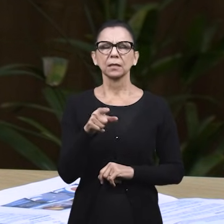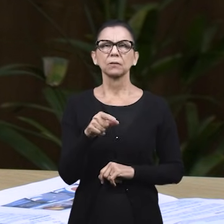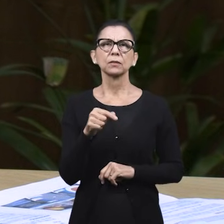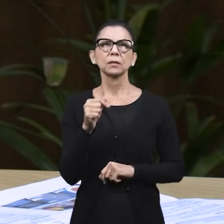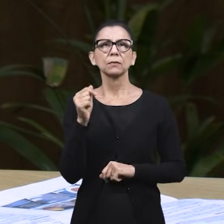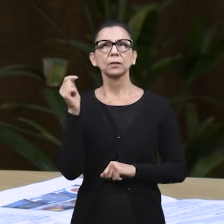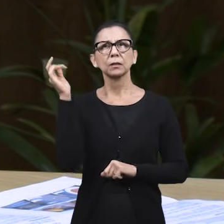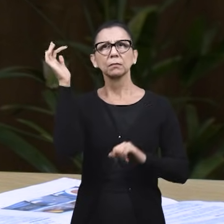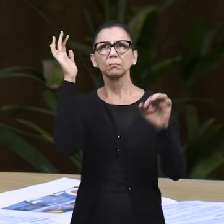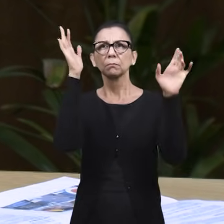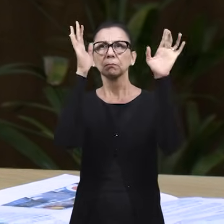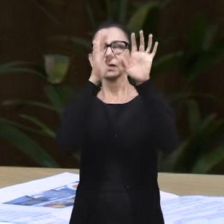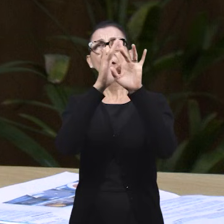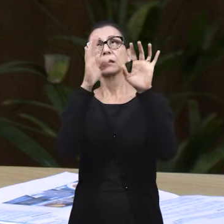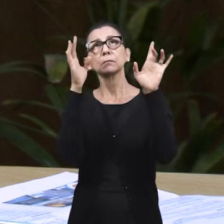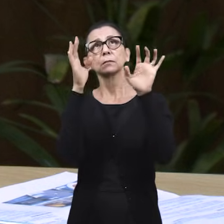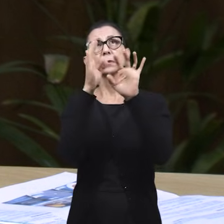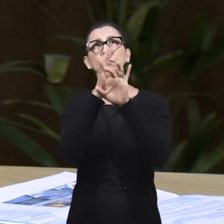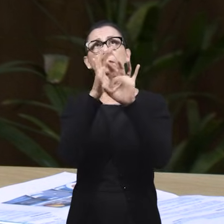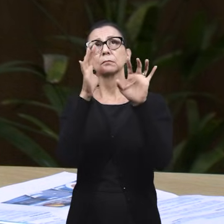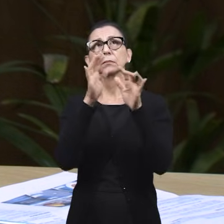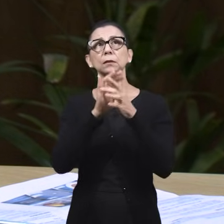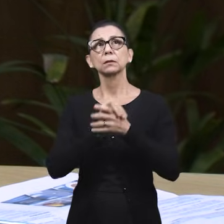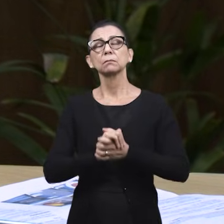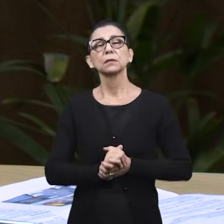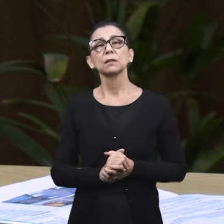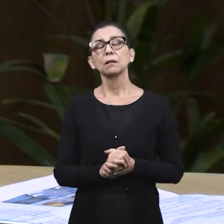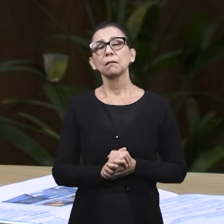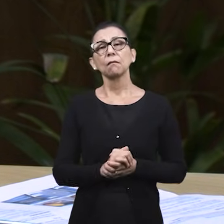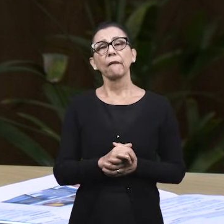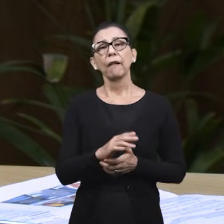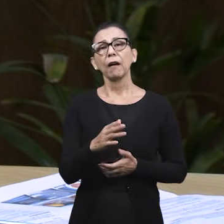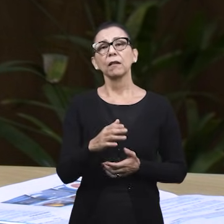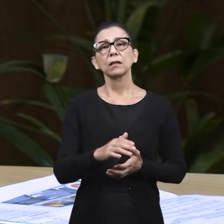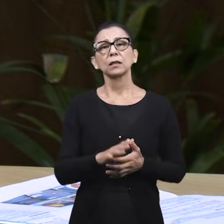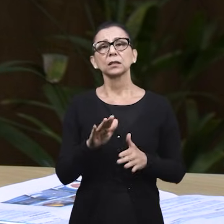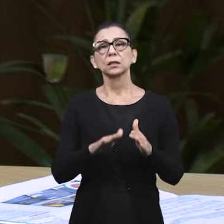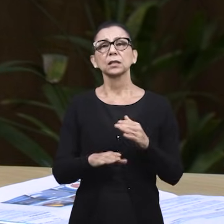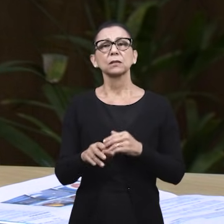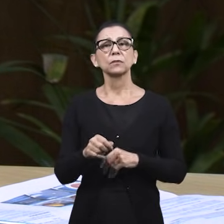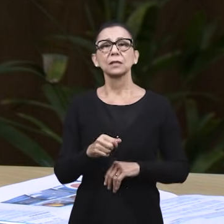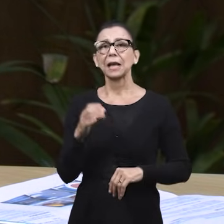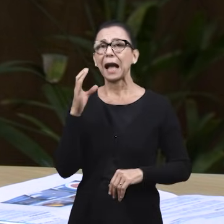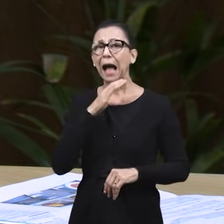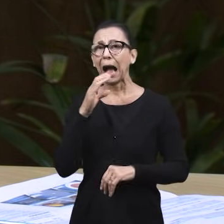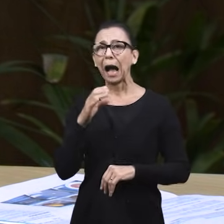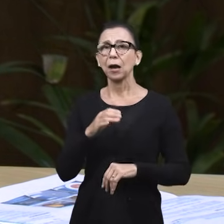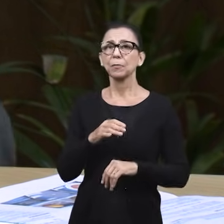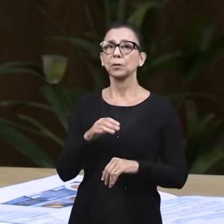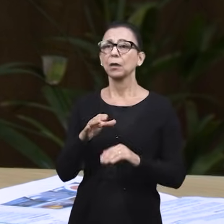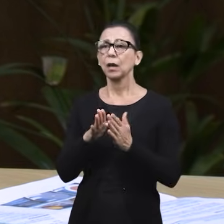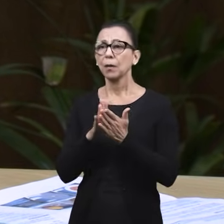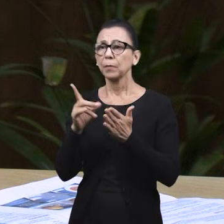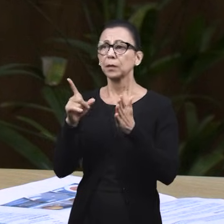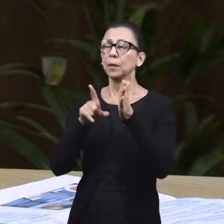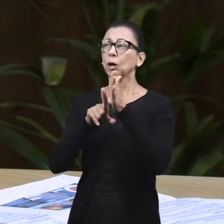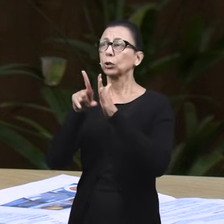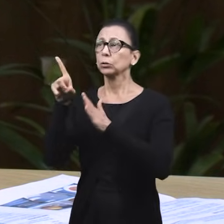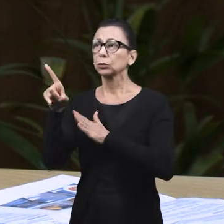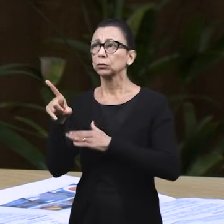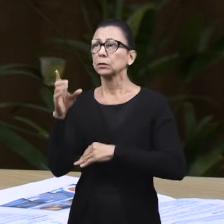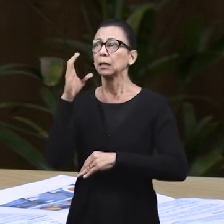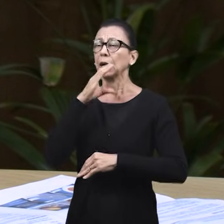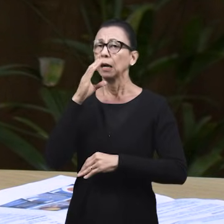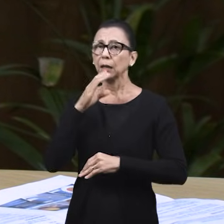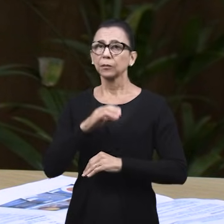pouco displicente e pode cair até de uma forma tradicional. Você chega correndo, consulta correndo. Olha,